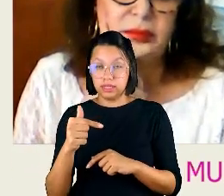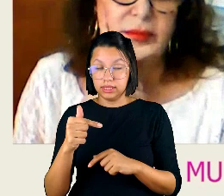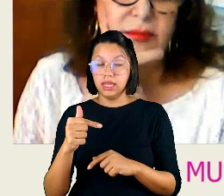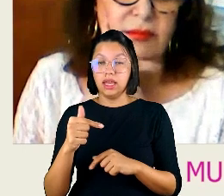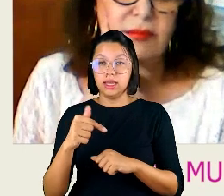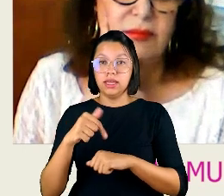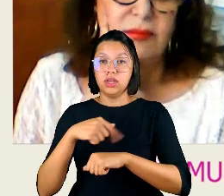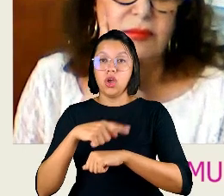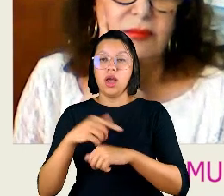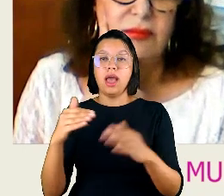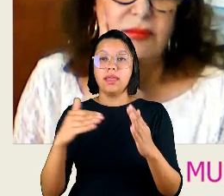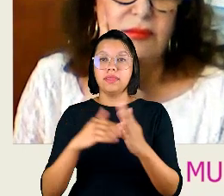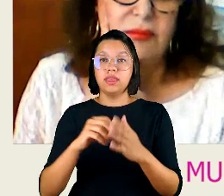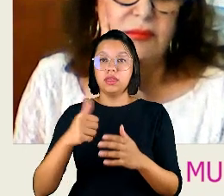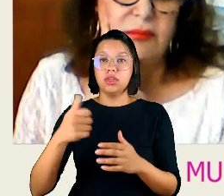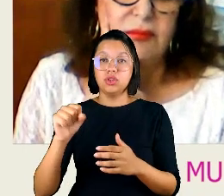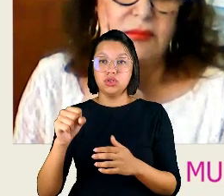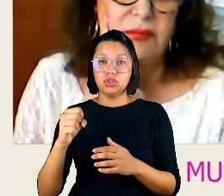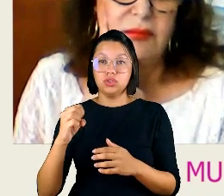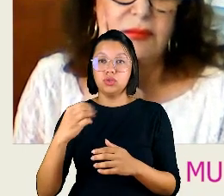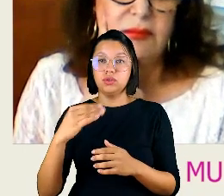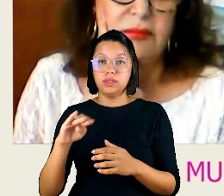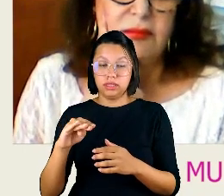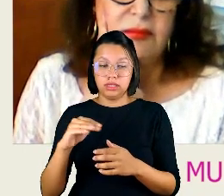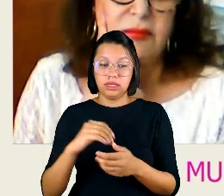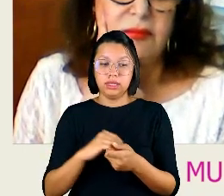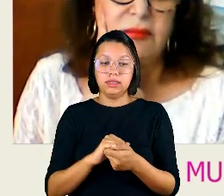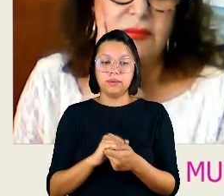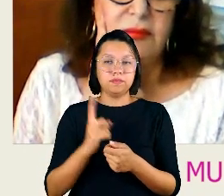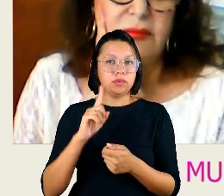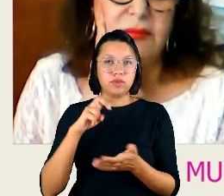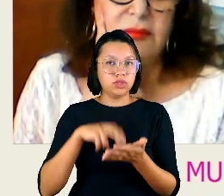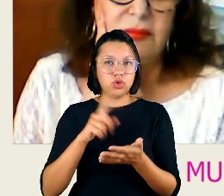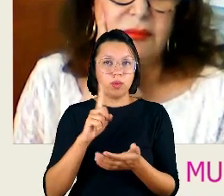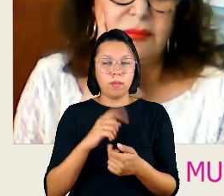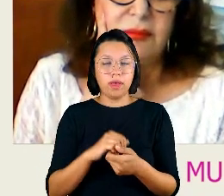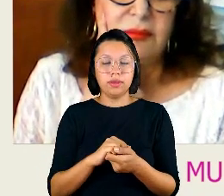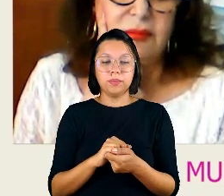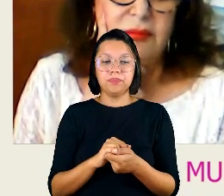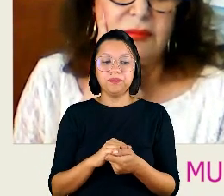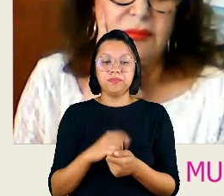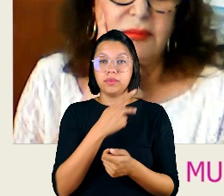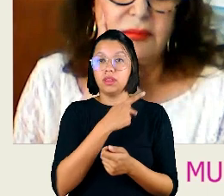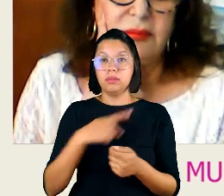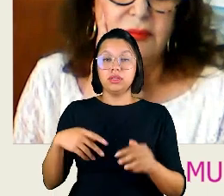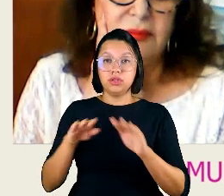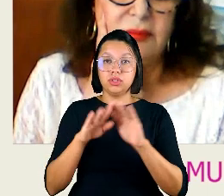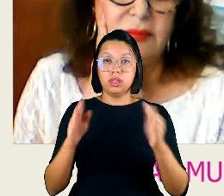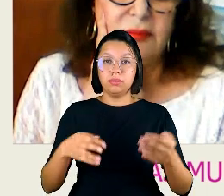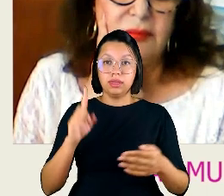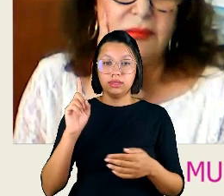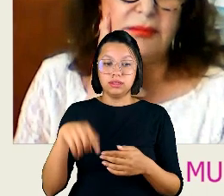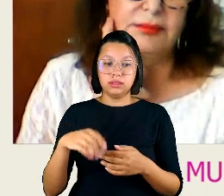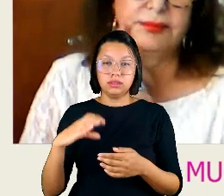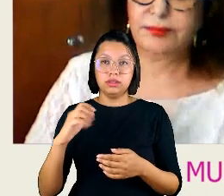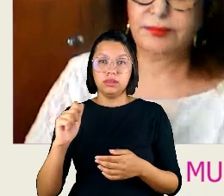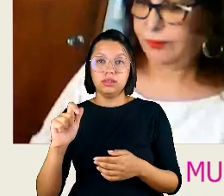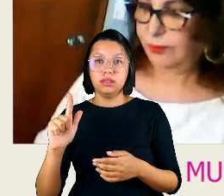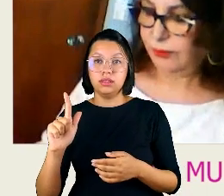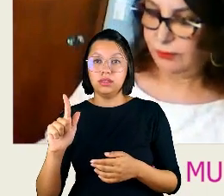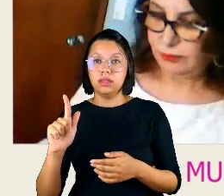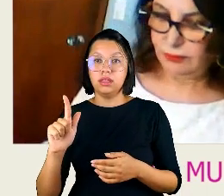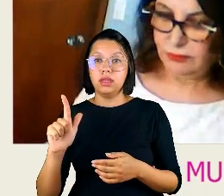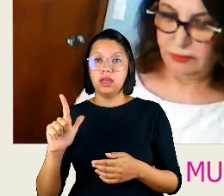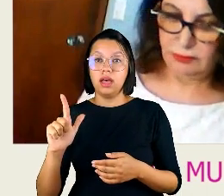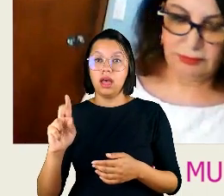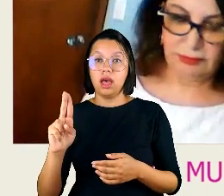de manhã, será de 17 às 18h30. A presidente da mesa será Cláudia Luna, que é a presidente da